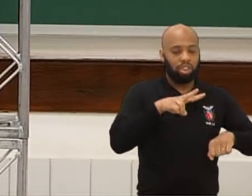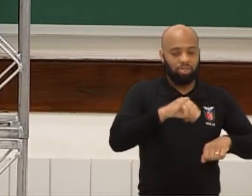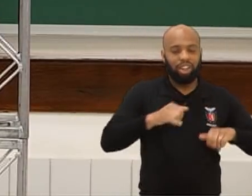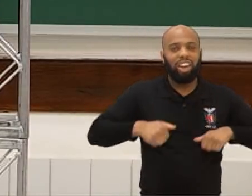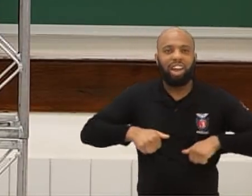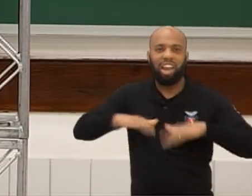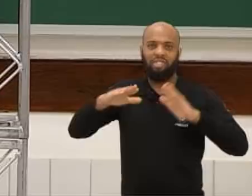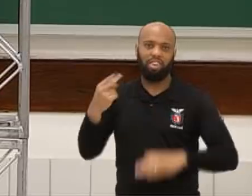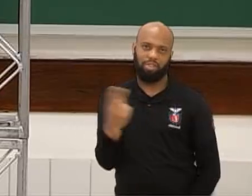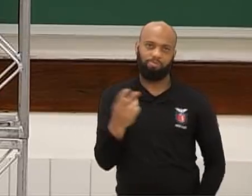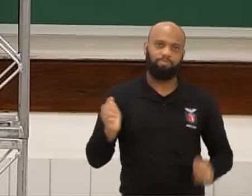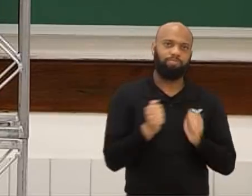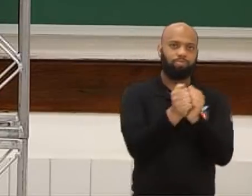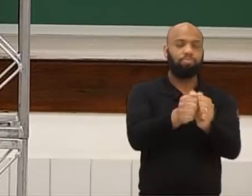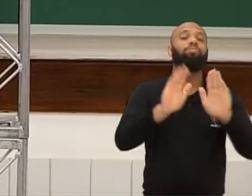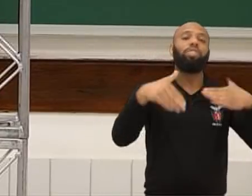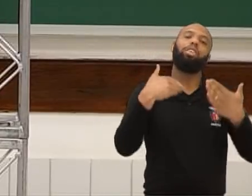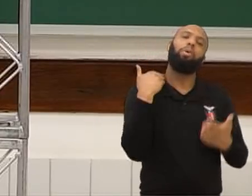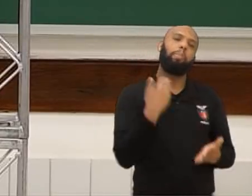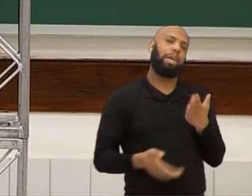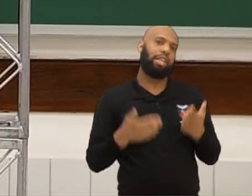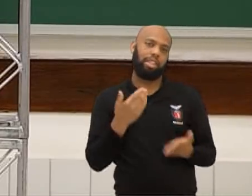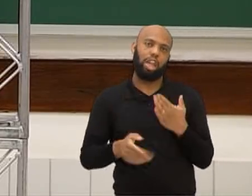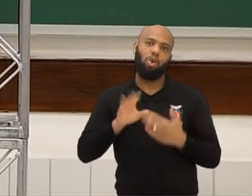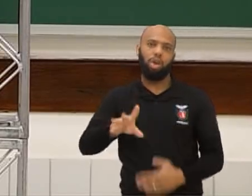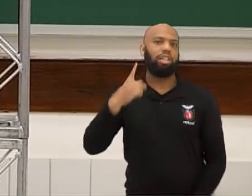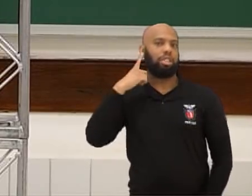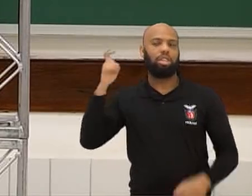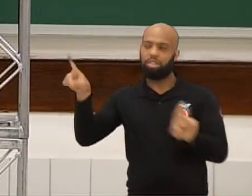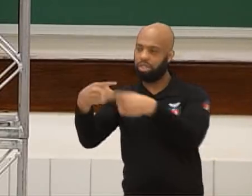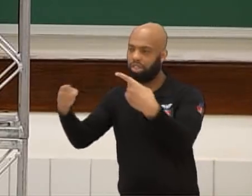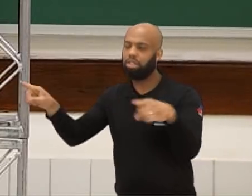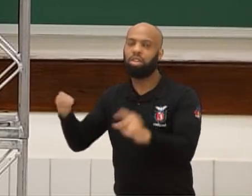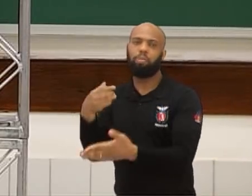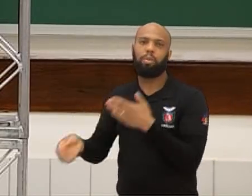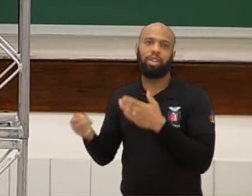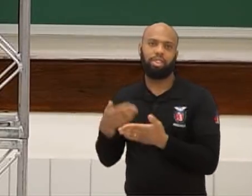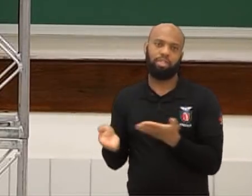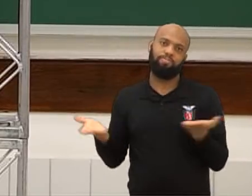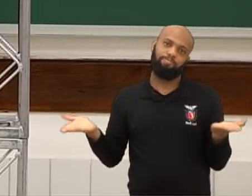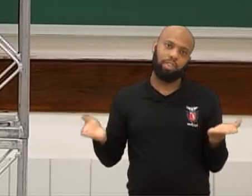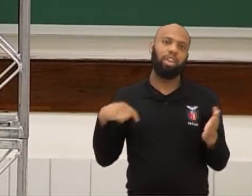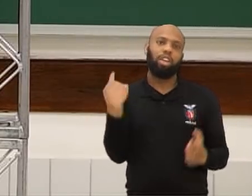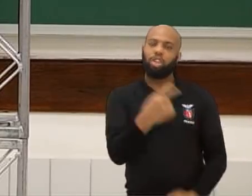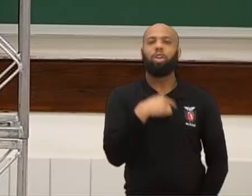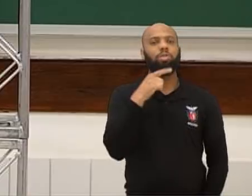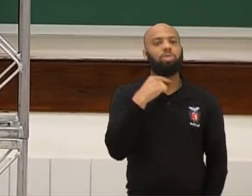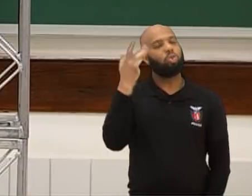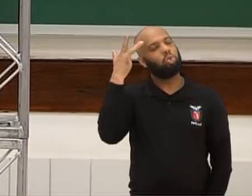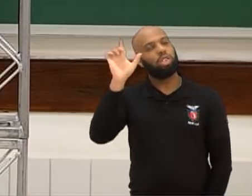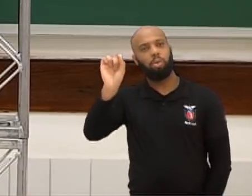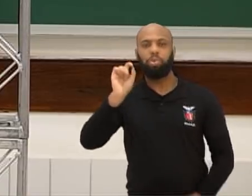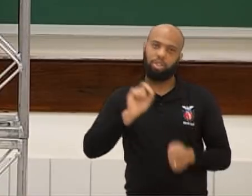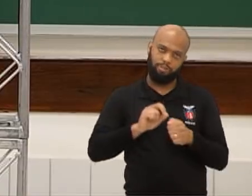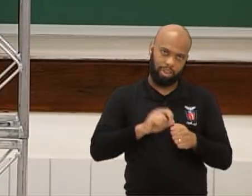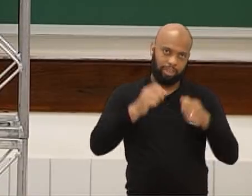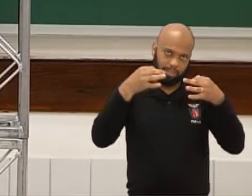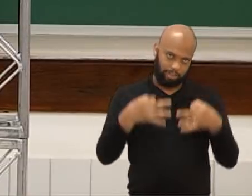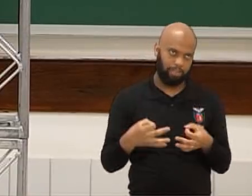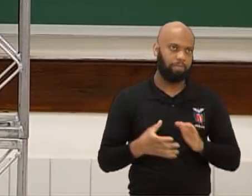dois produtos juntos, infelizmente a trilha sonora que ele elaborou se perdeu e nós nunca podemos conhecê-la.